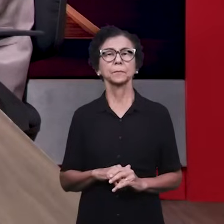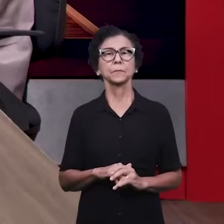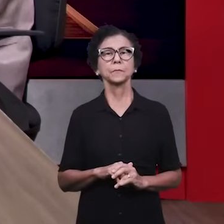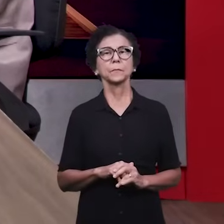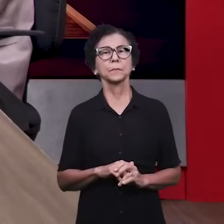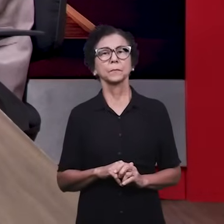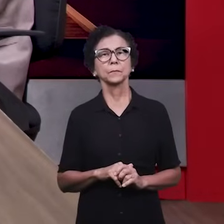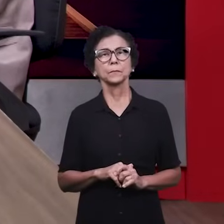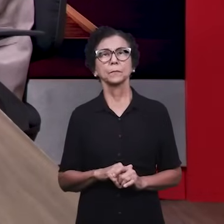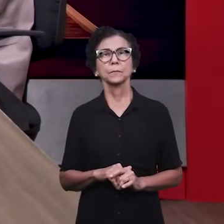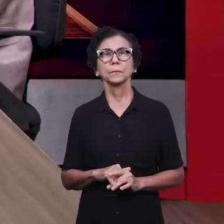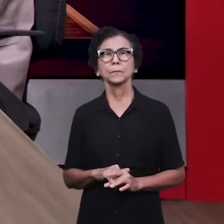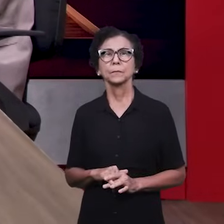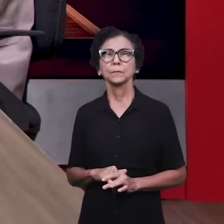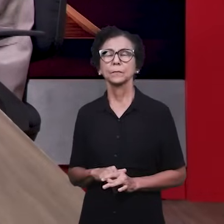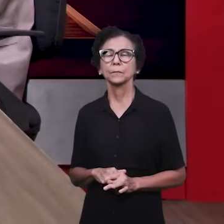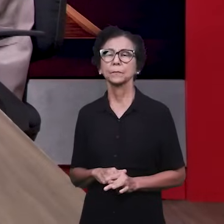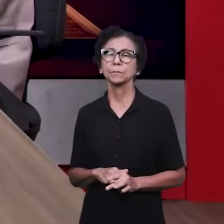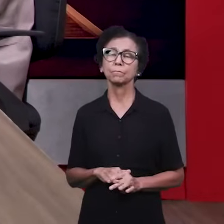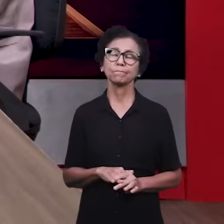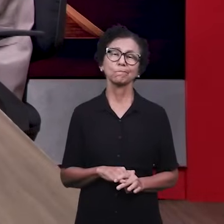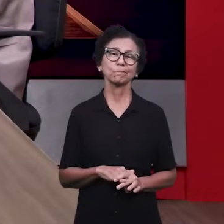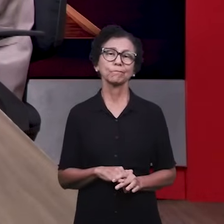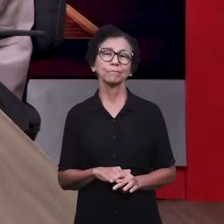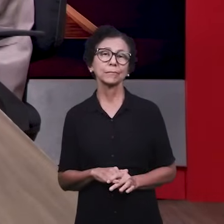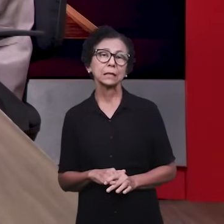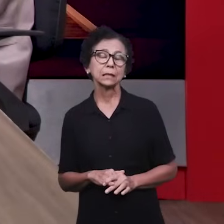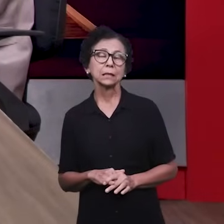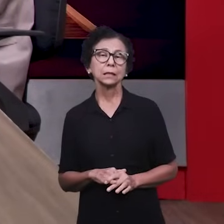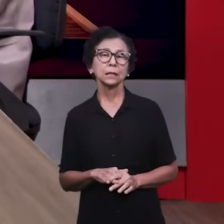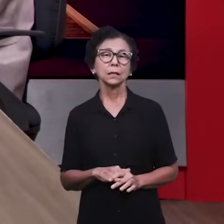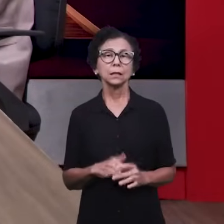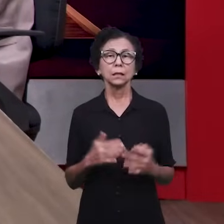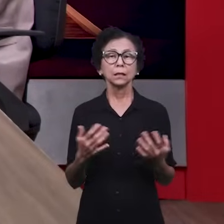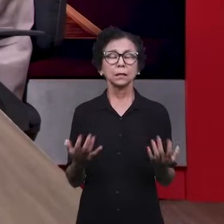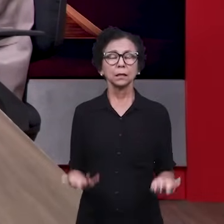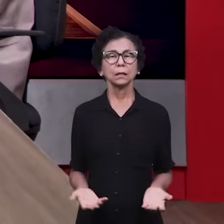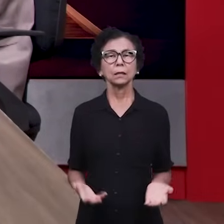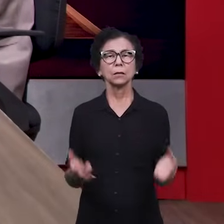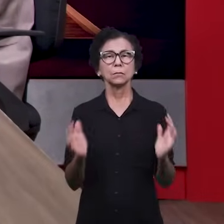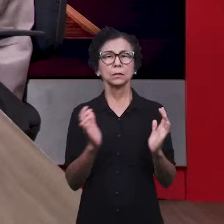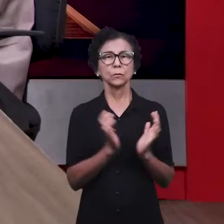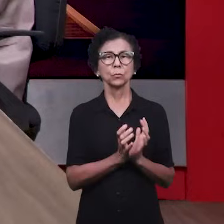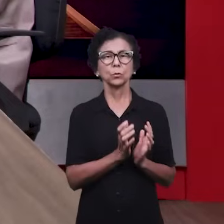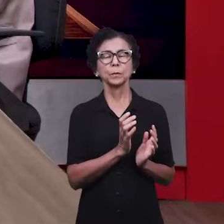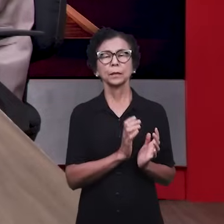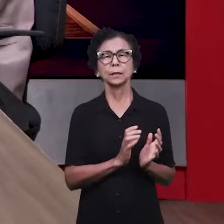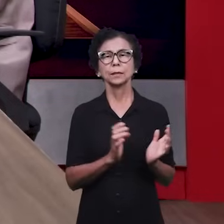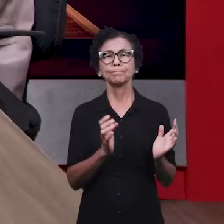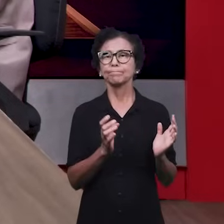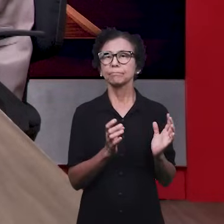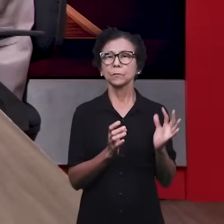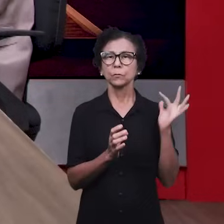igreja tinha pessoas que não eram de grande cultura. Então, homens se converteram, queriam levar para